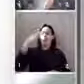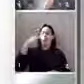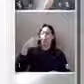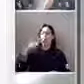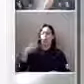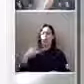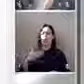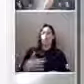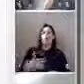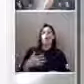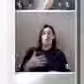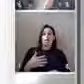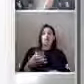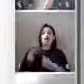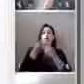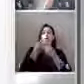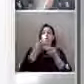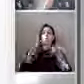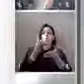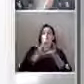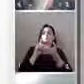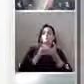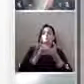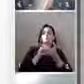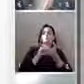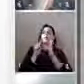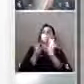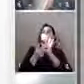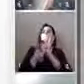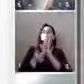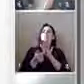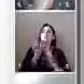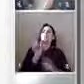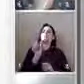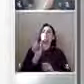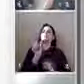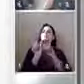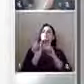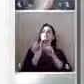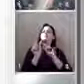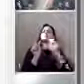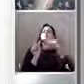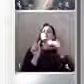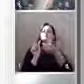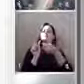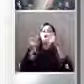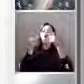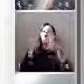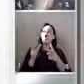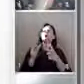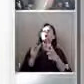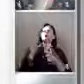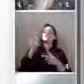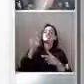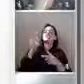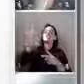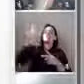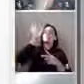onde alguns dicionários apresentam a região em que ocorre, ou seja, a